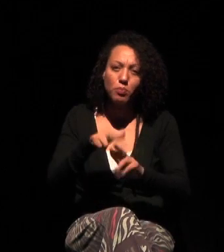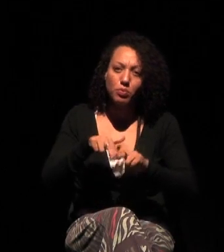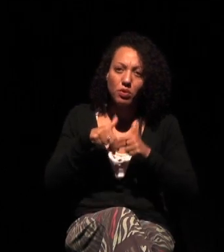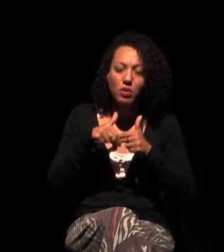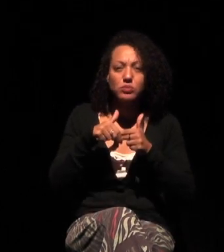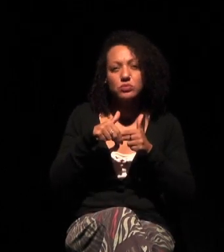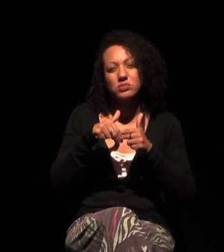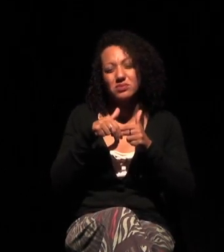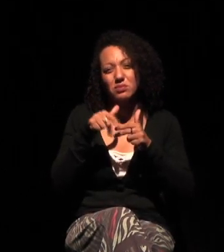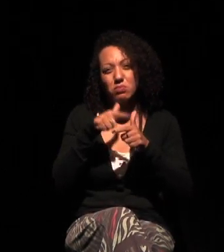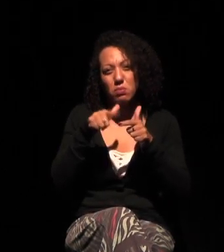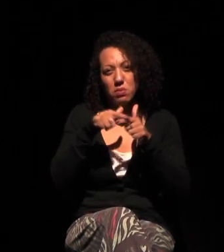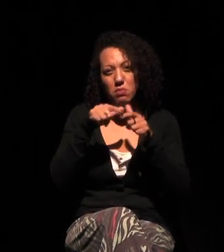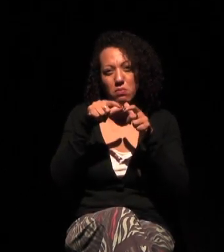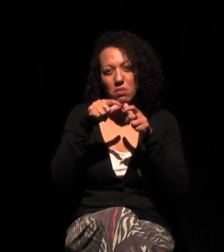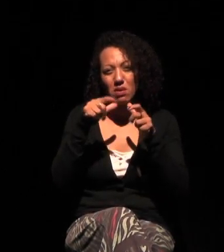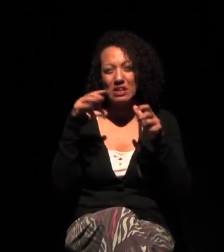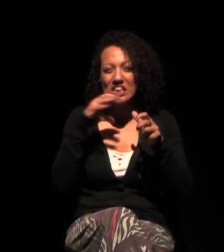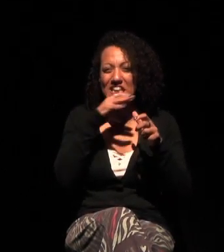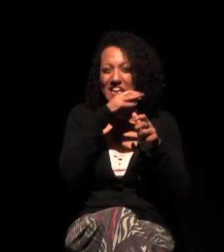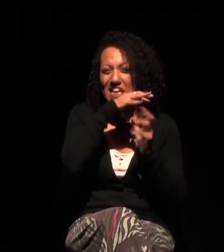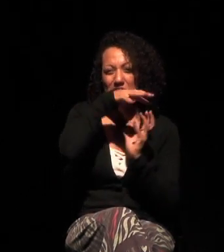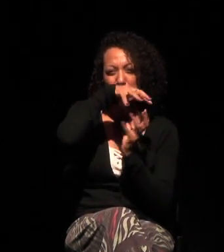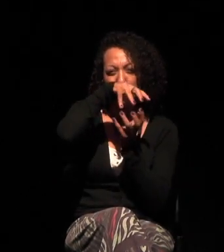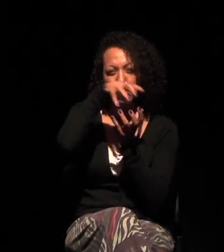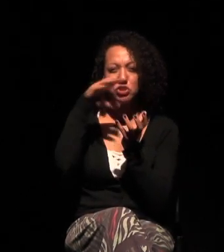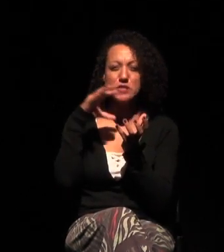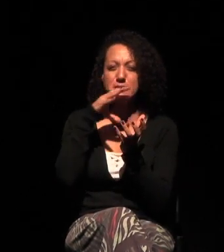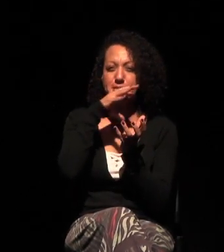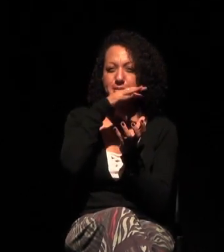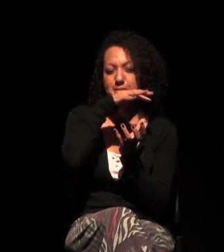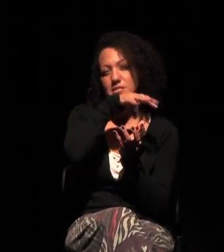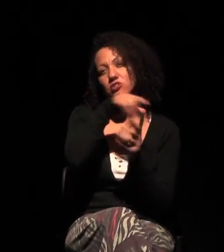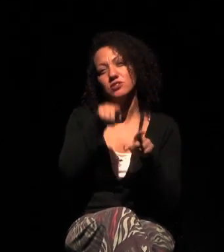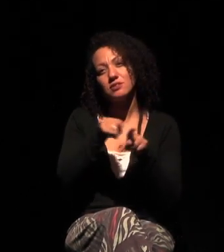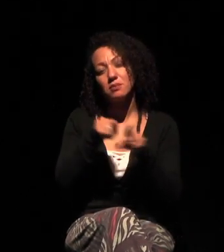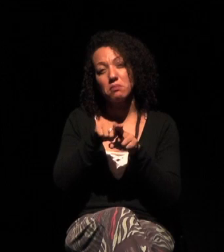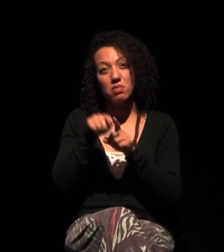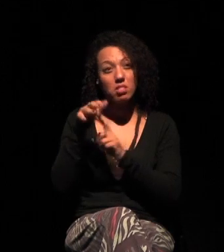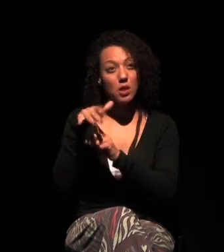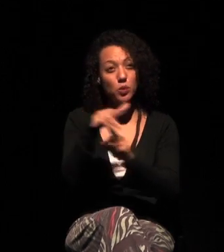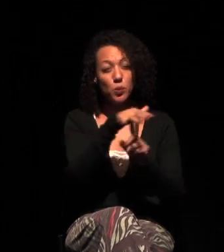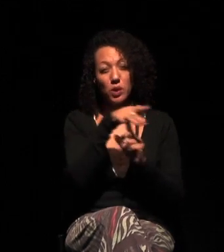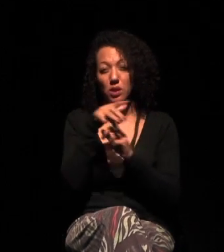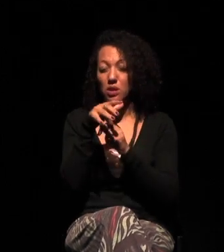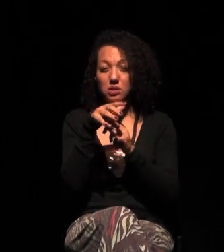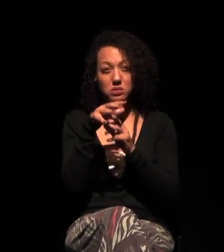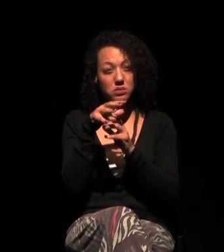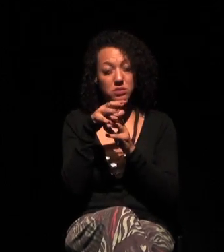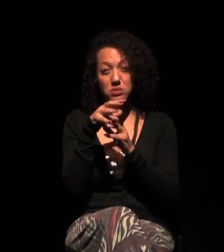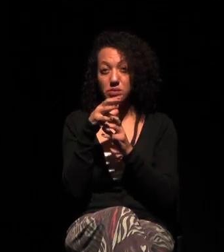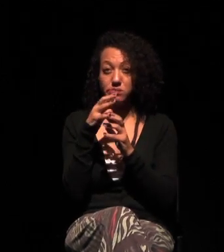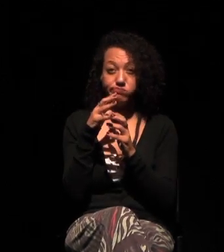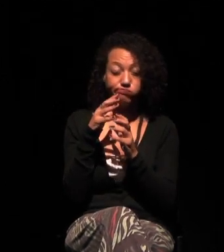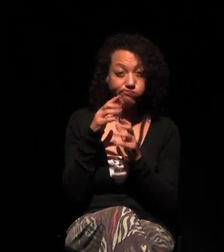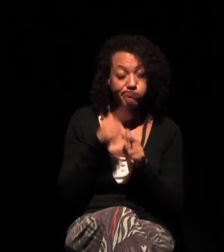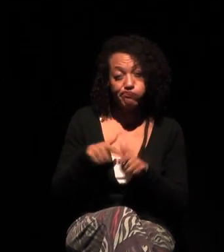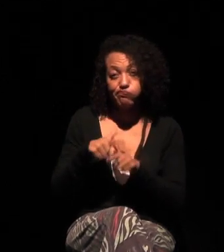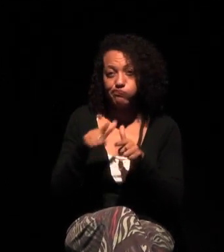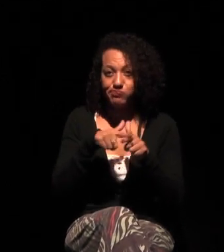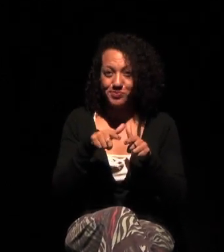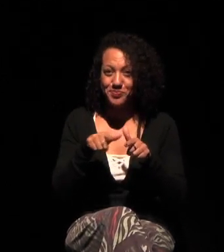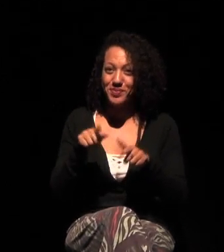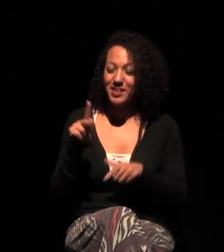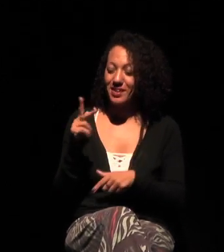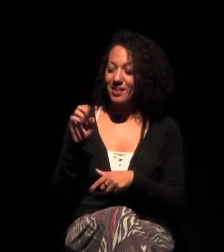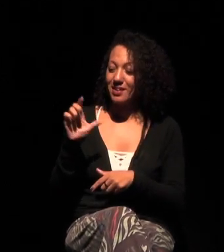global e com uma série de outras catástrofes naturais que vêm por aí ea helena para complicar mais ainda nosso